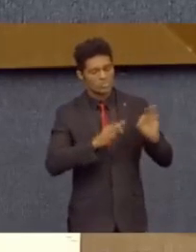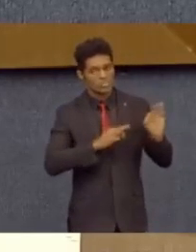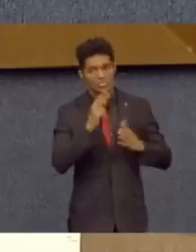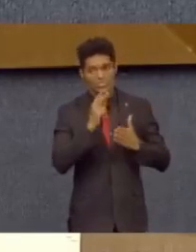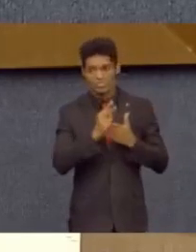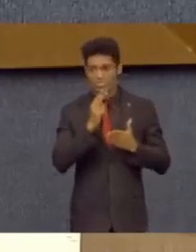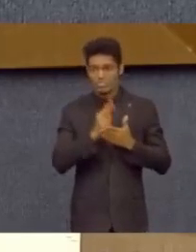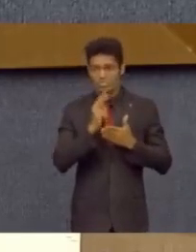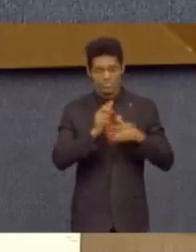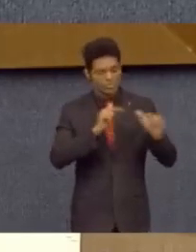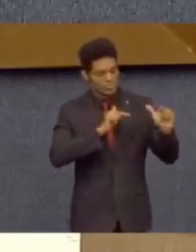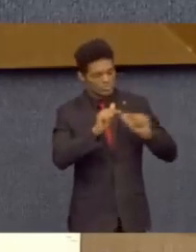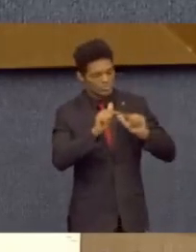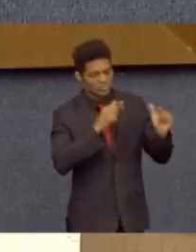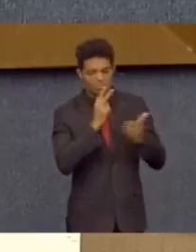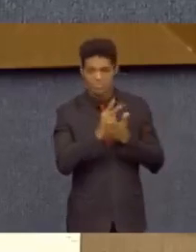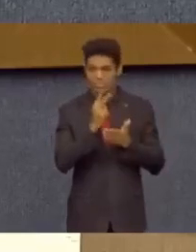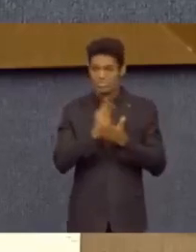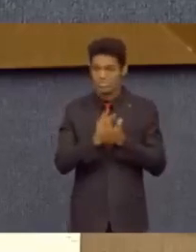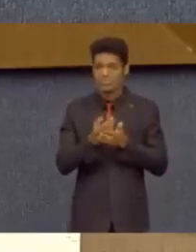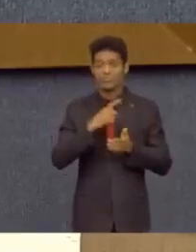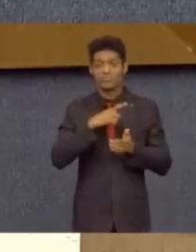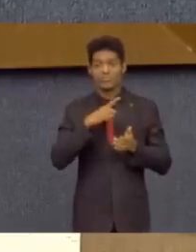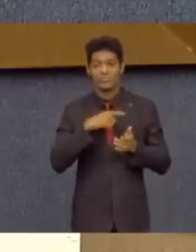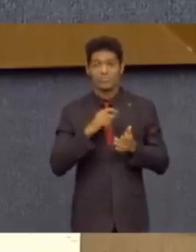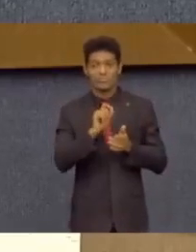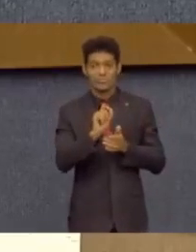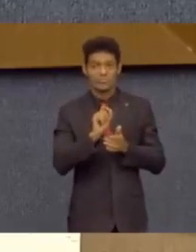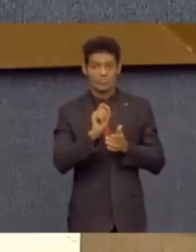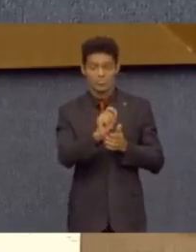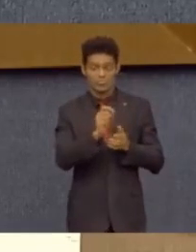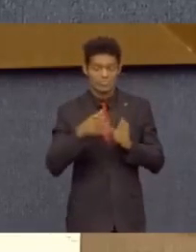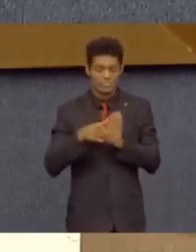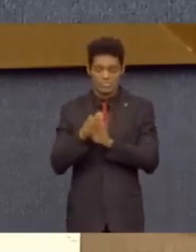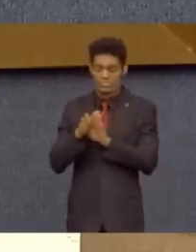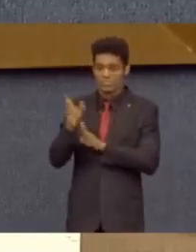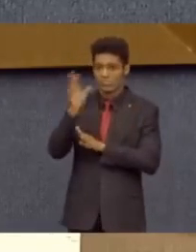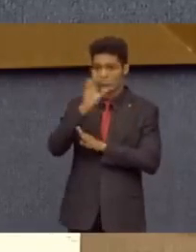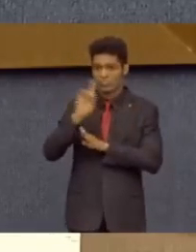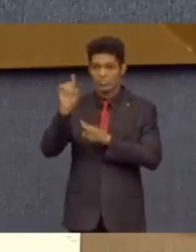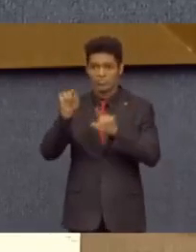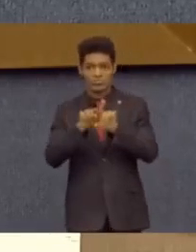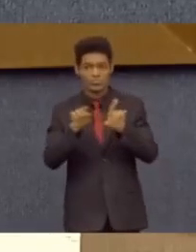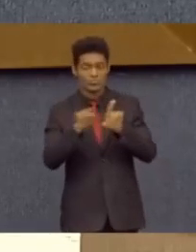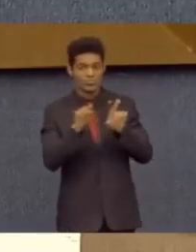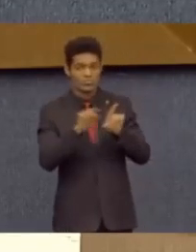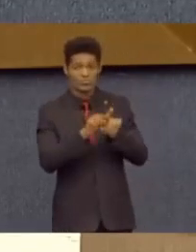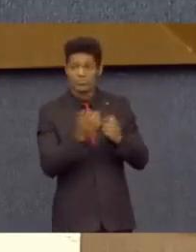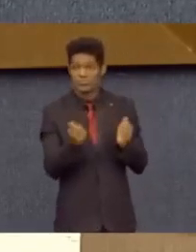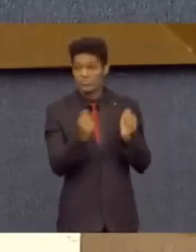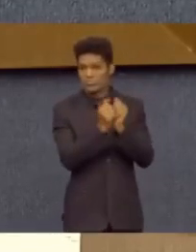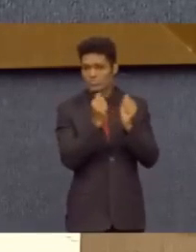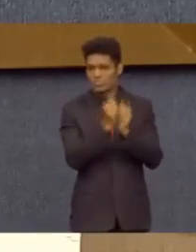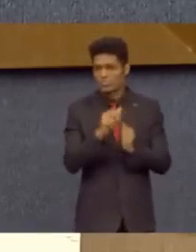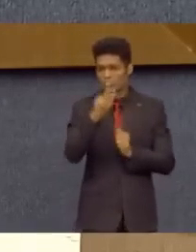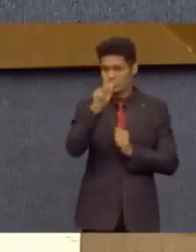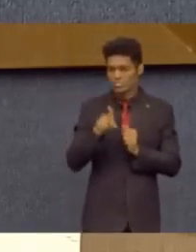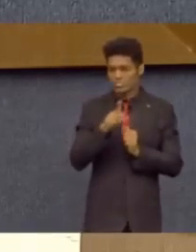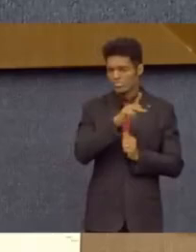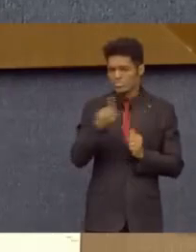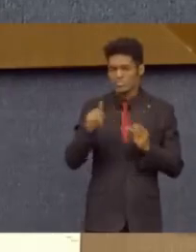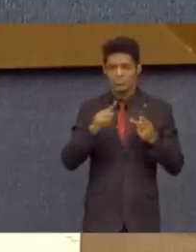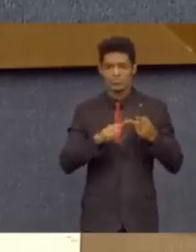a orientação de Deus, a parceria do padre Rômulo, do seminarista Vinícius, do diácono